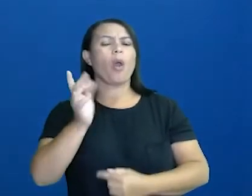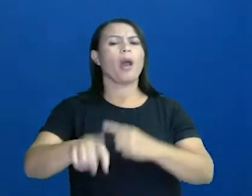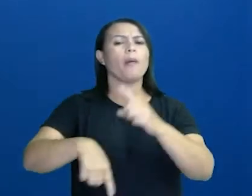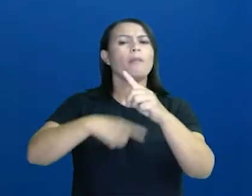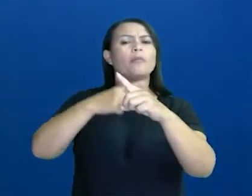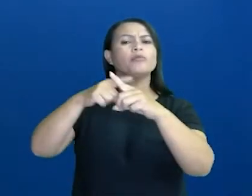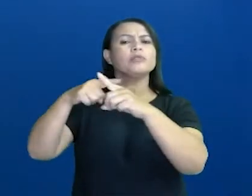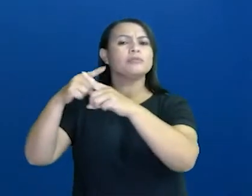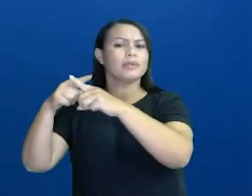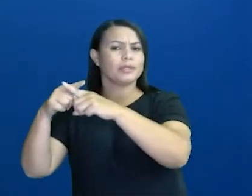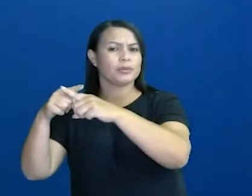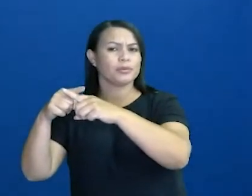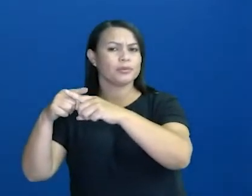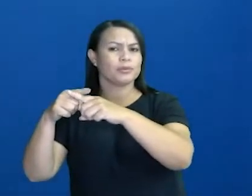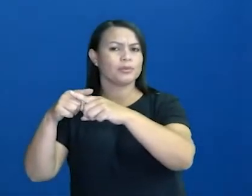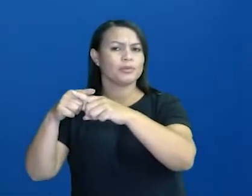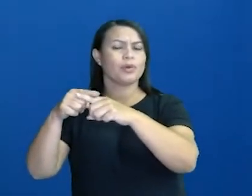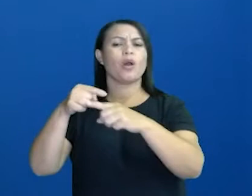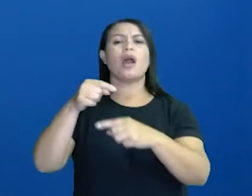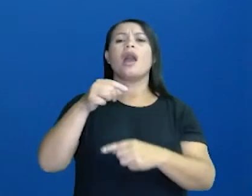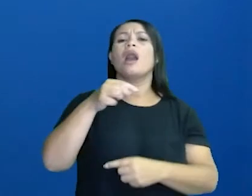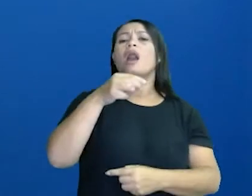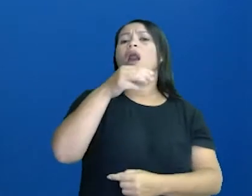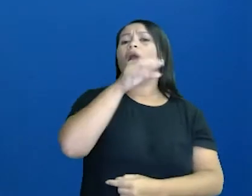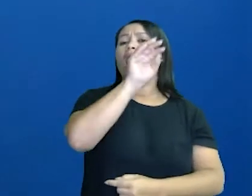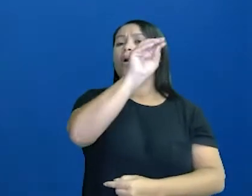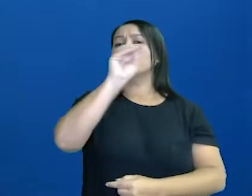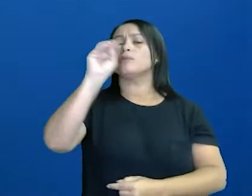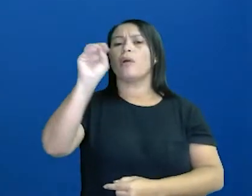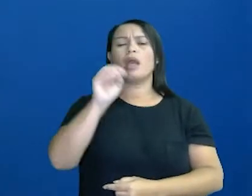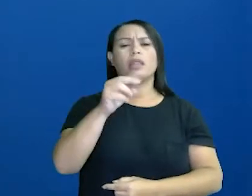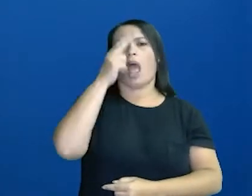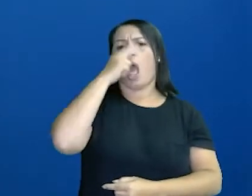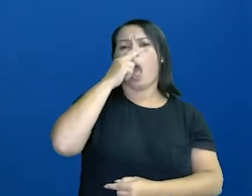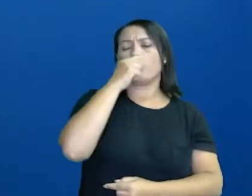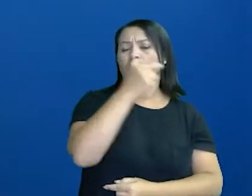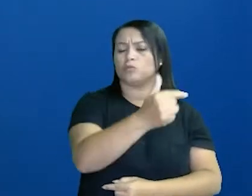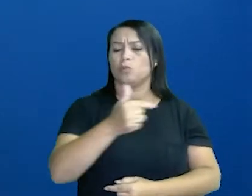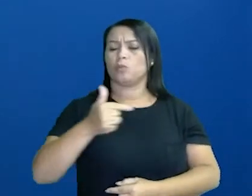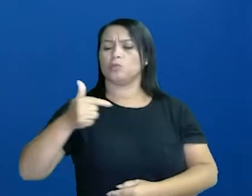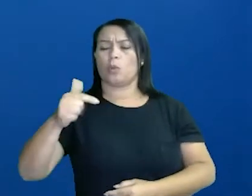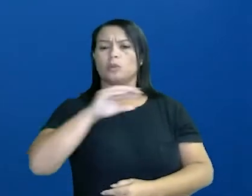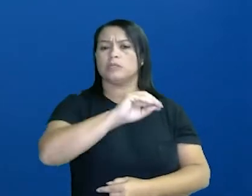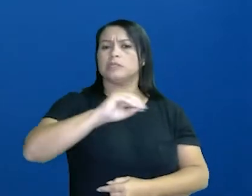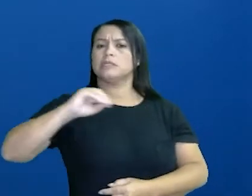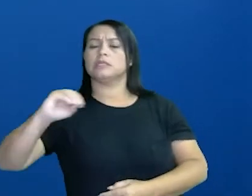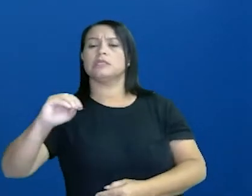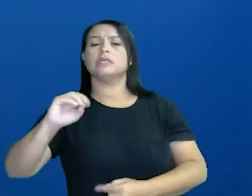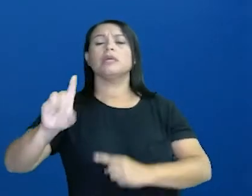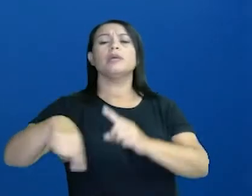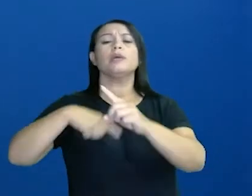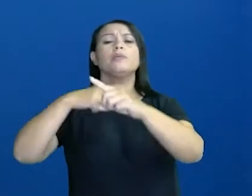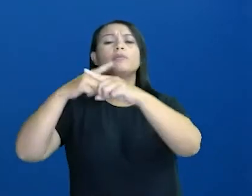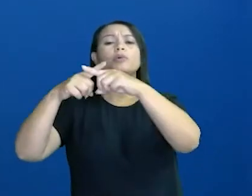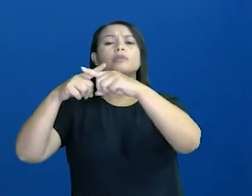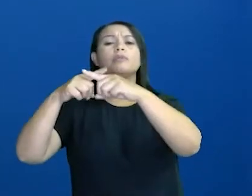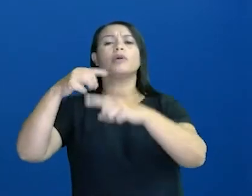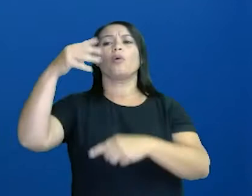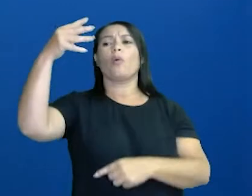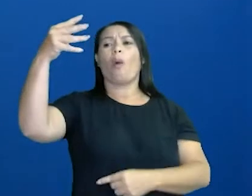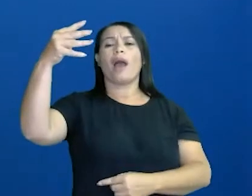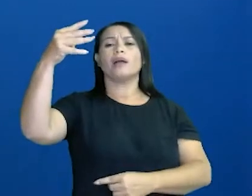multiplico os meus expoentes tá repete a base dois e multiplique